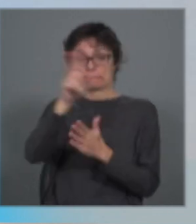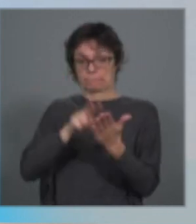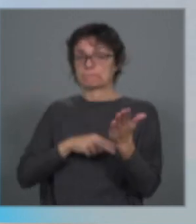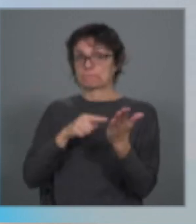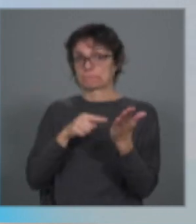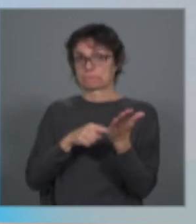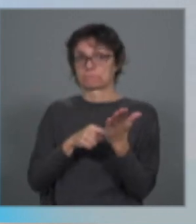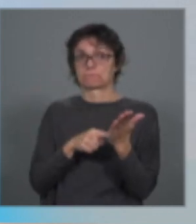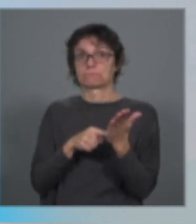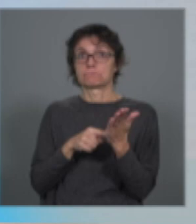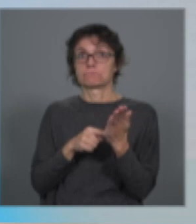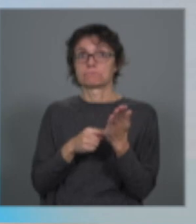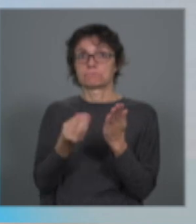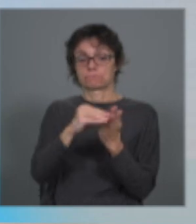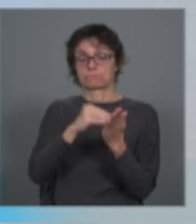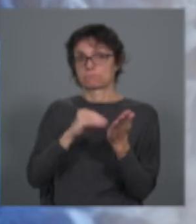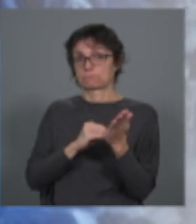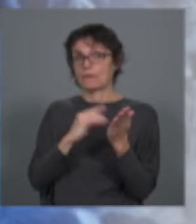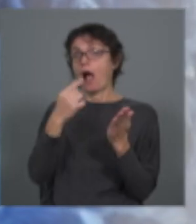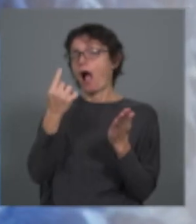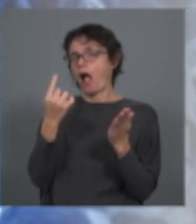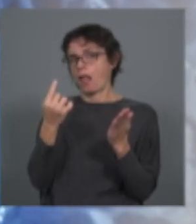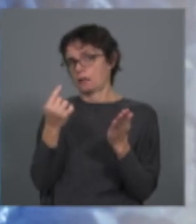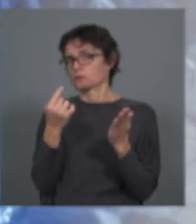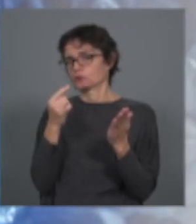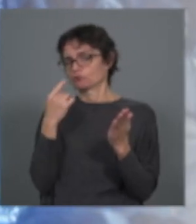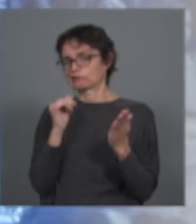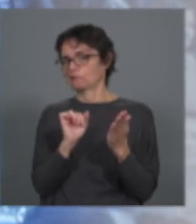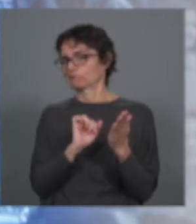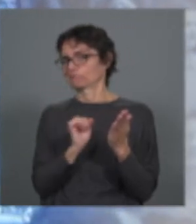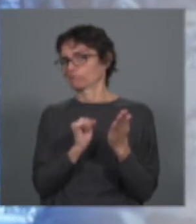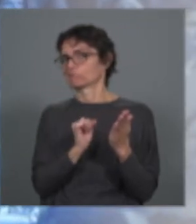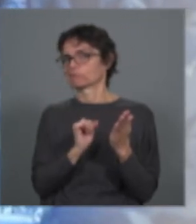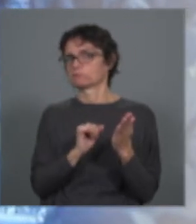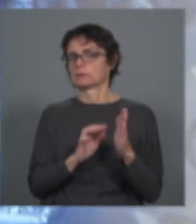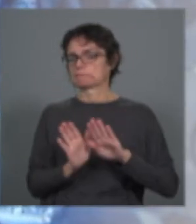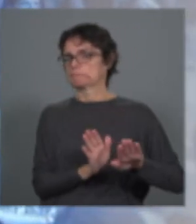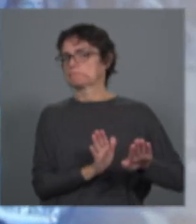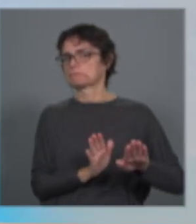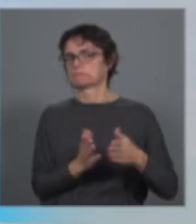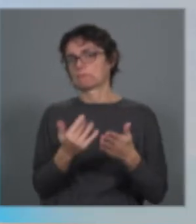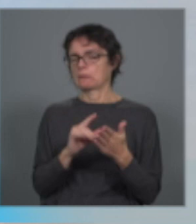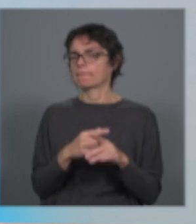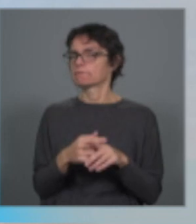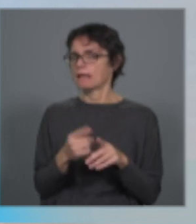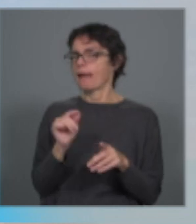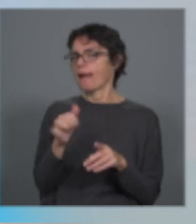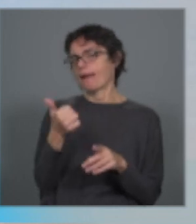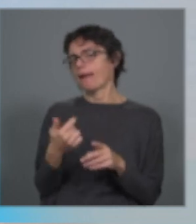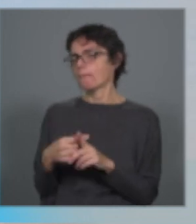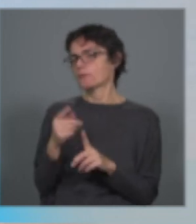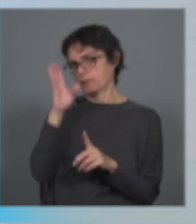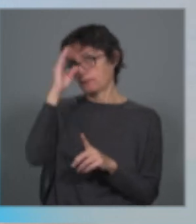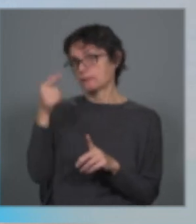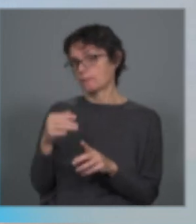perdoe-me o ai, não tenho dúvida alguma, perdoe-me o Pode criar um interesse, pelo menos, à sua leitura. Sim, resta saber como é que é lida. Resta saber como